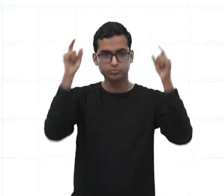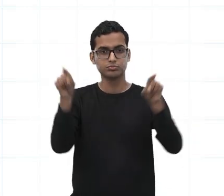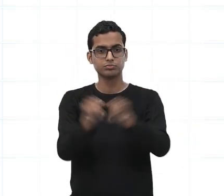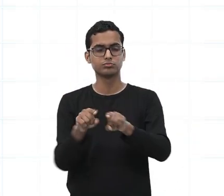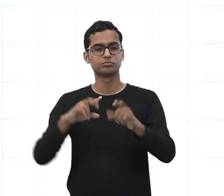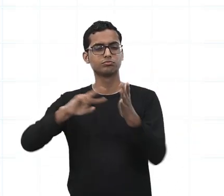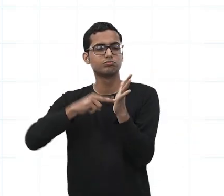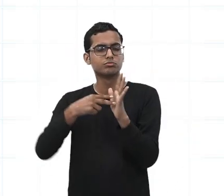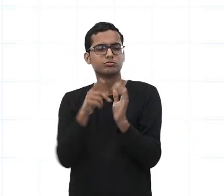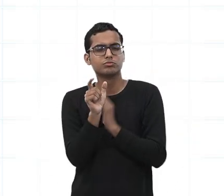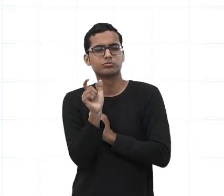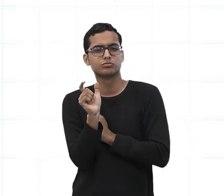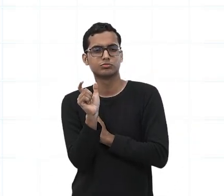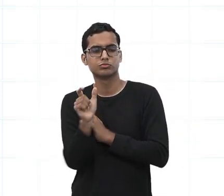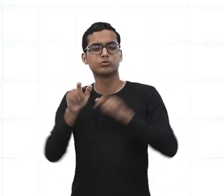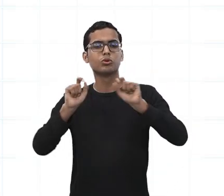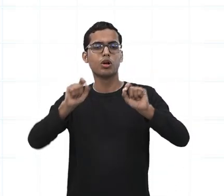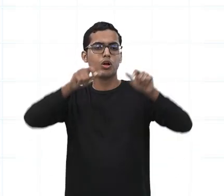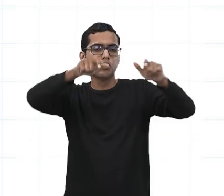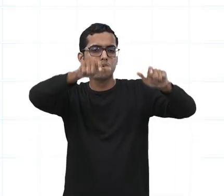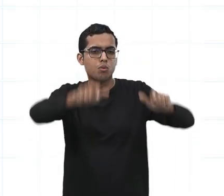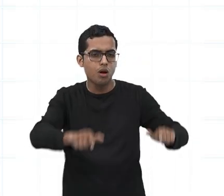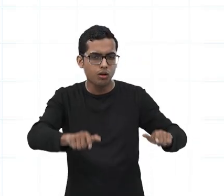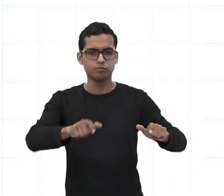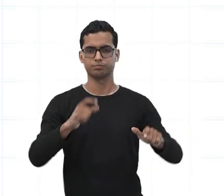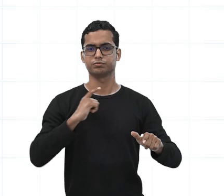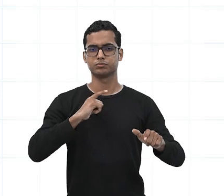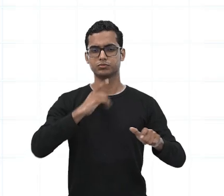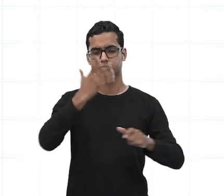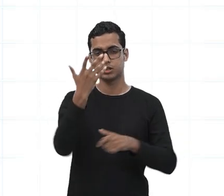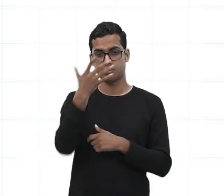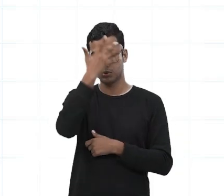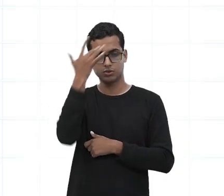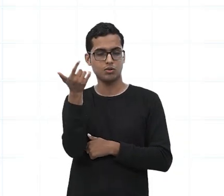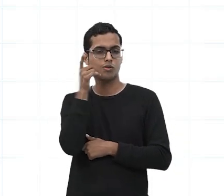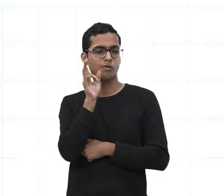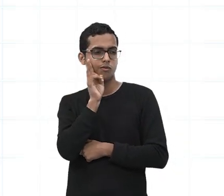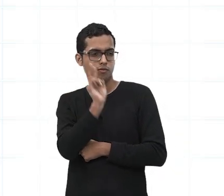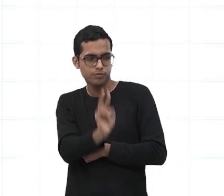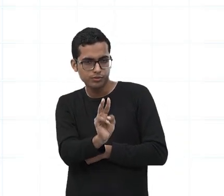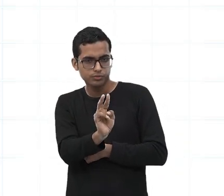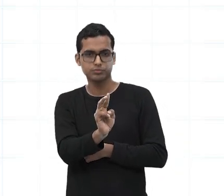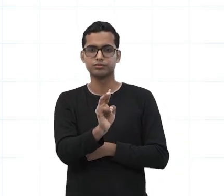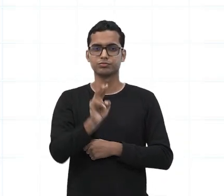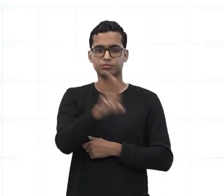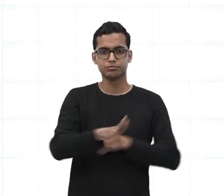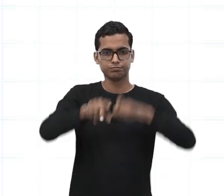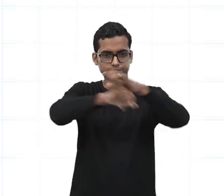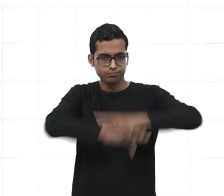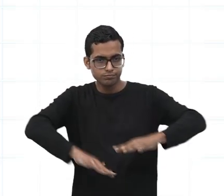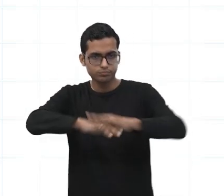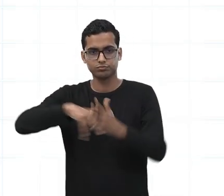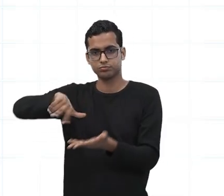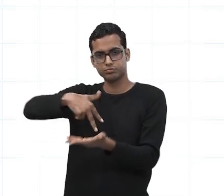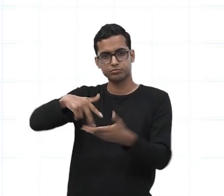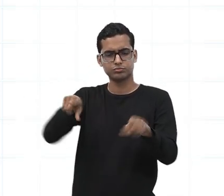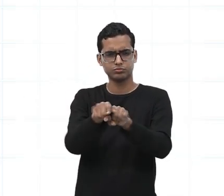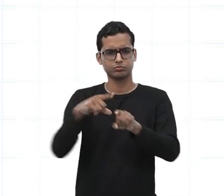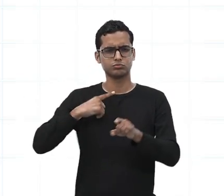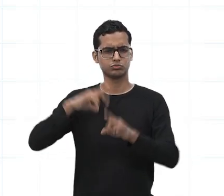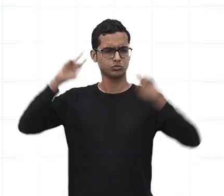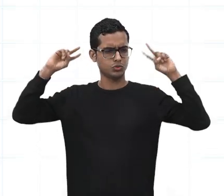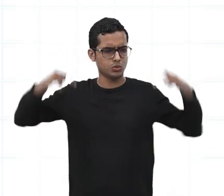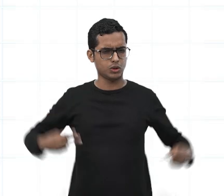lugar de onde se vê. Através de danças e rituais, o homem primitivo já fazia